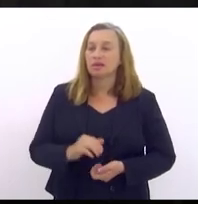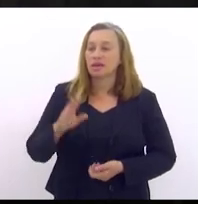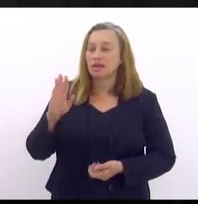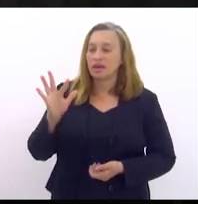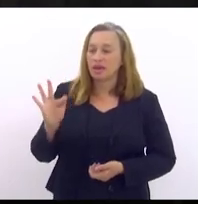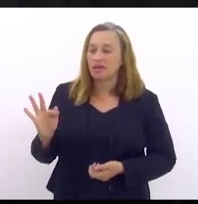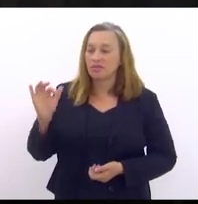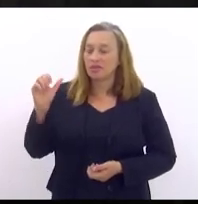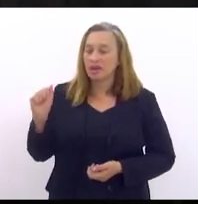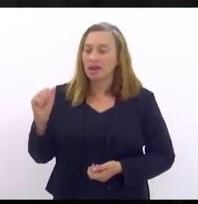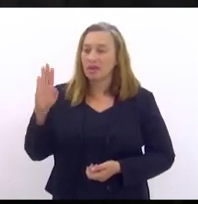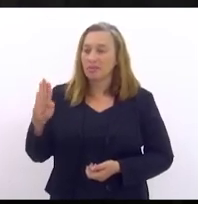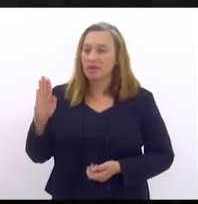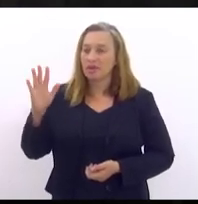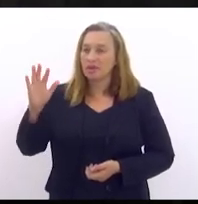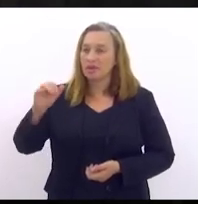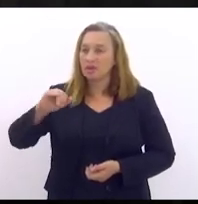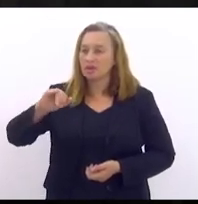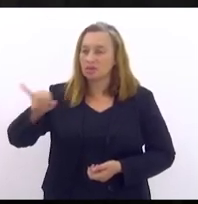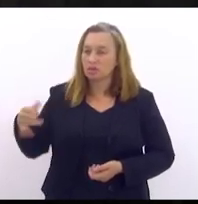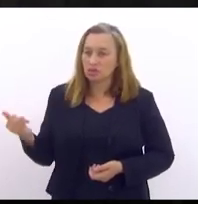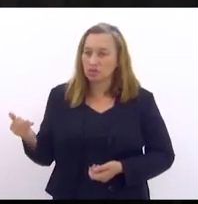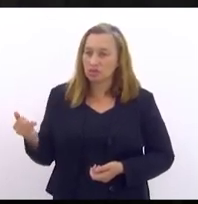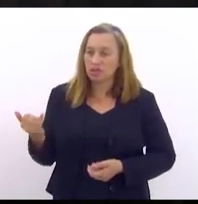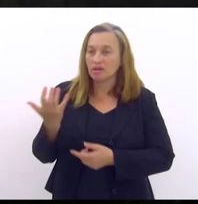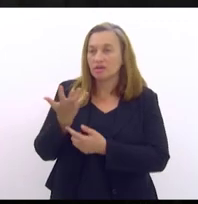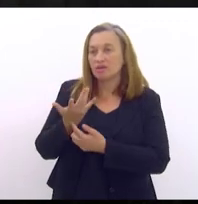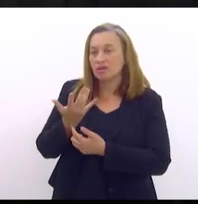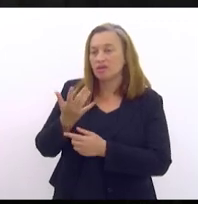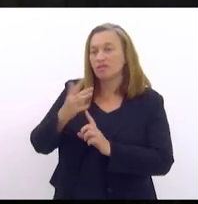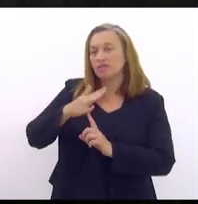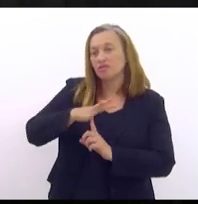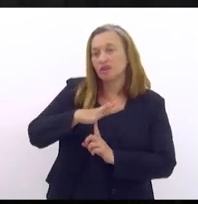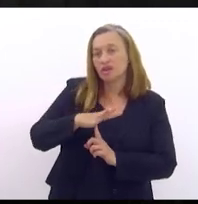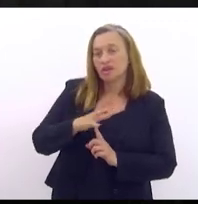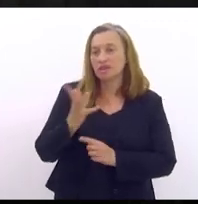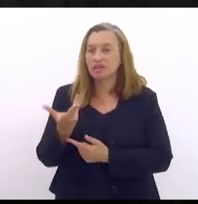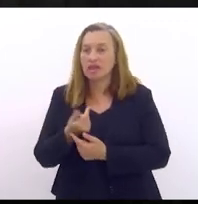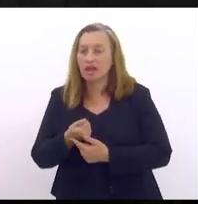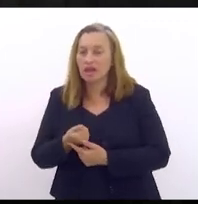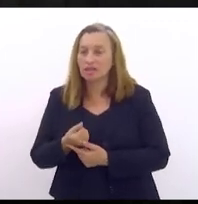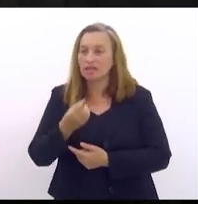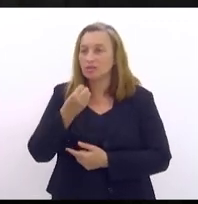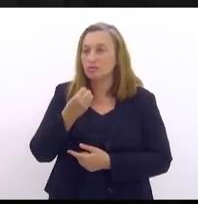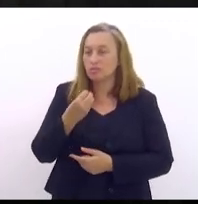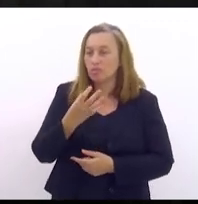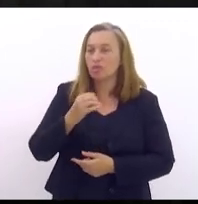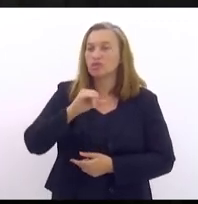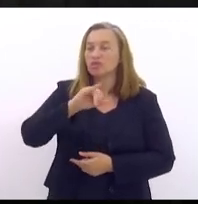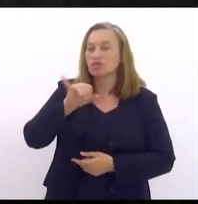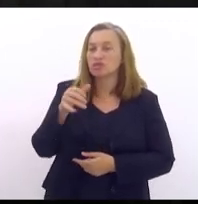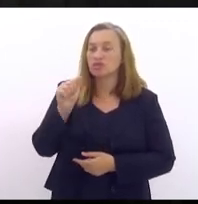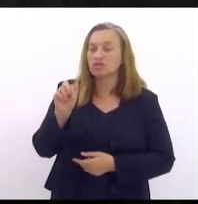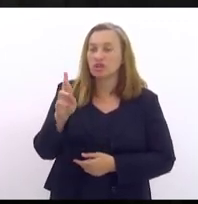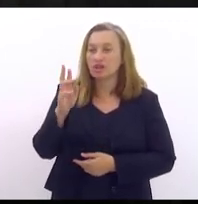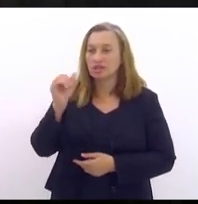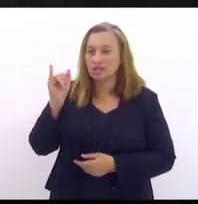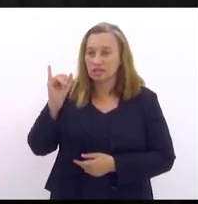a FABJ, que é a Associação de Feira de Artes de Bom Jardim, a AFRAB, que é Feira de Rua dos Artesãos de